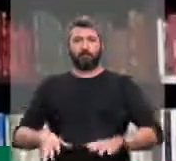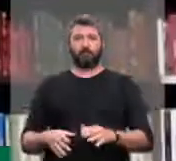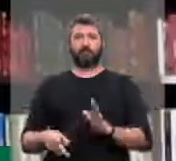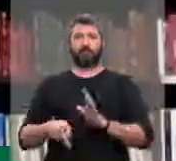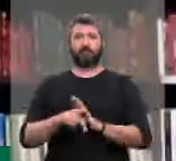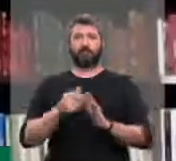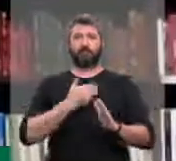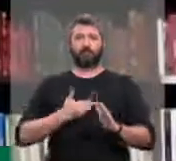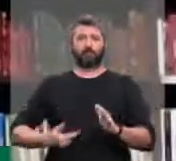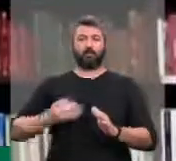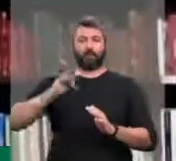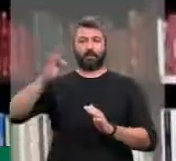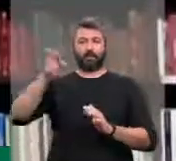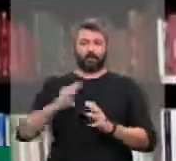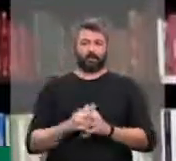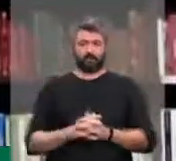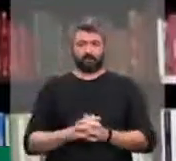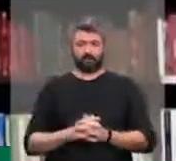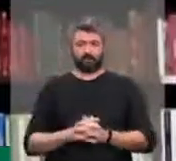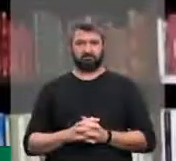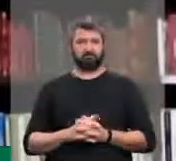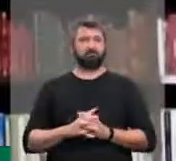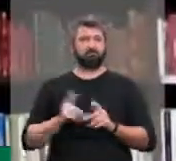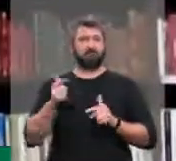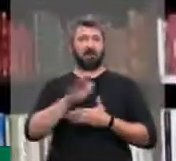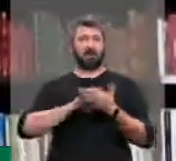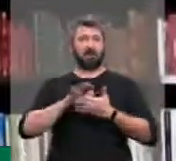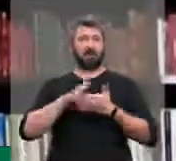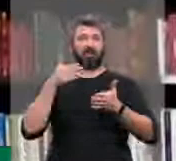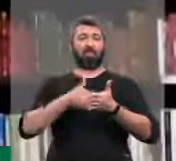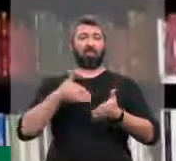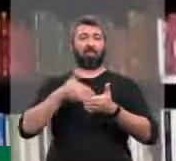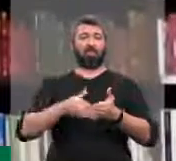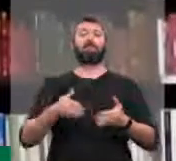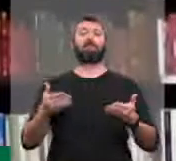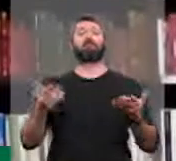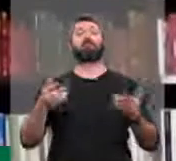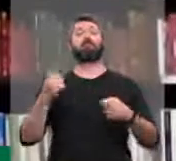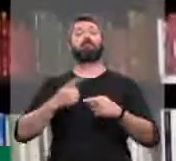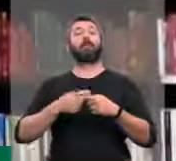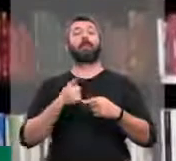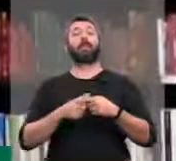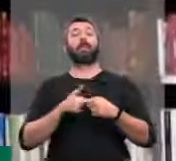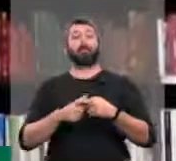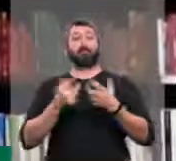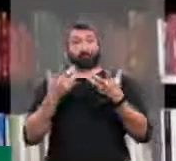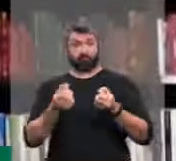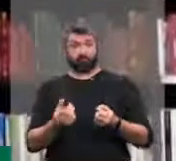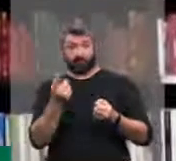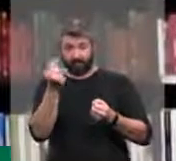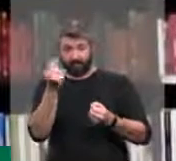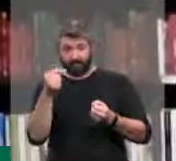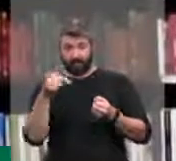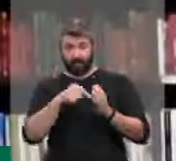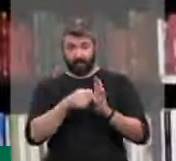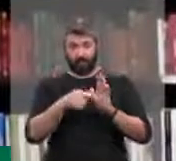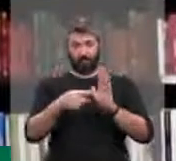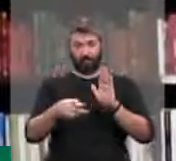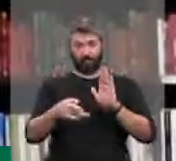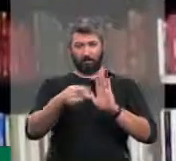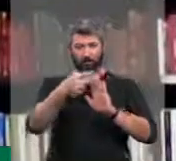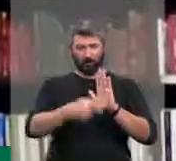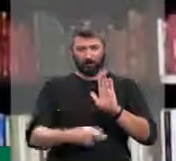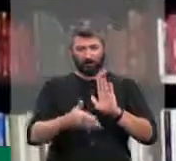da União com precatórios. Não há óbices, pois a admissibilidade financeira da matéria,